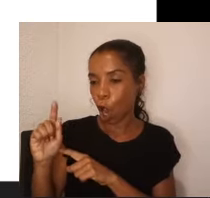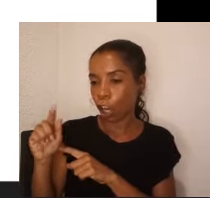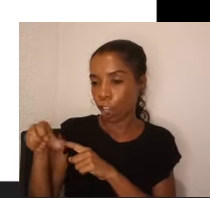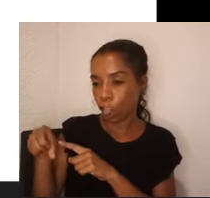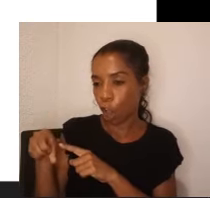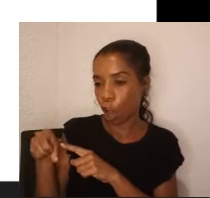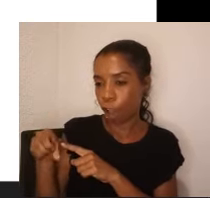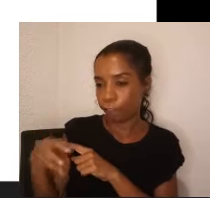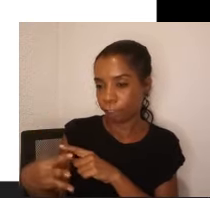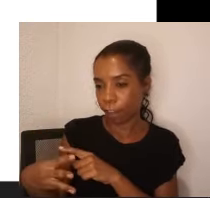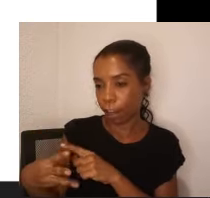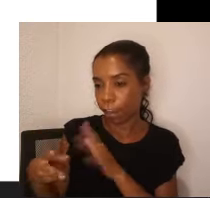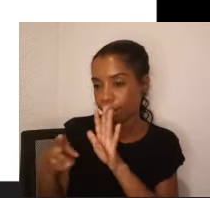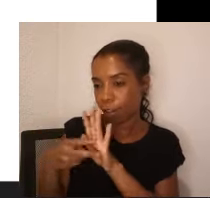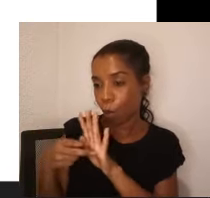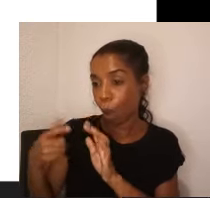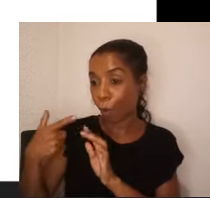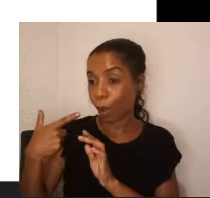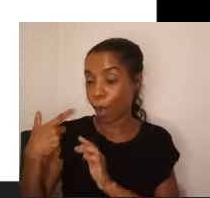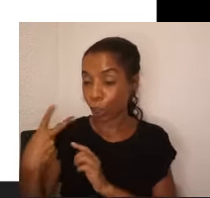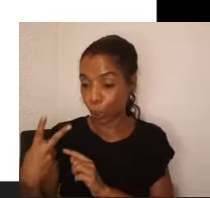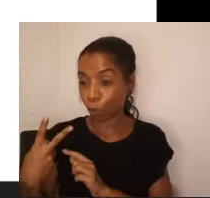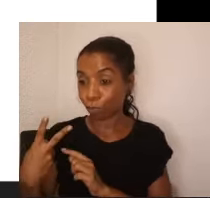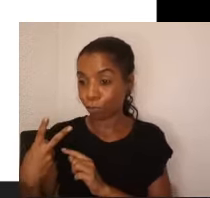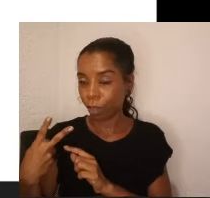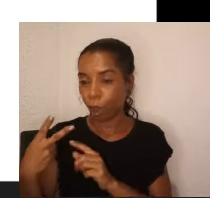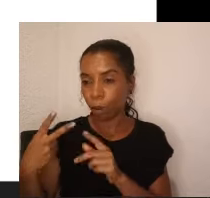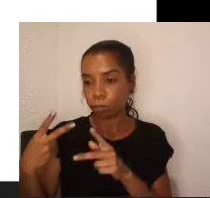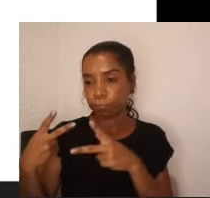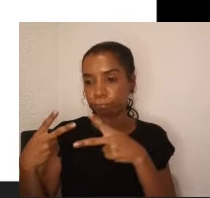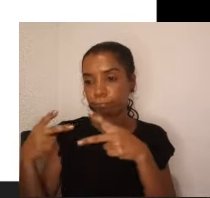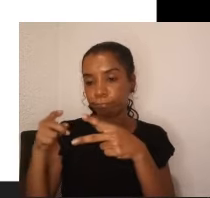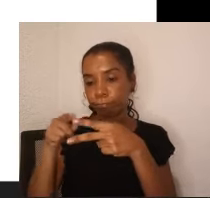vai dar 2. Então, o limite no ponto aqui